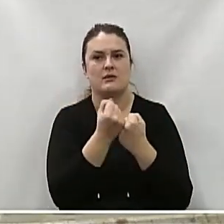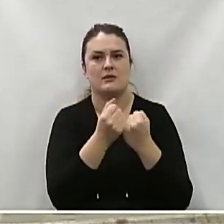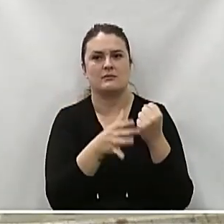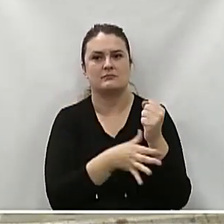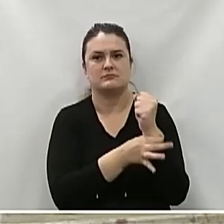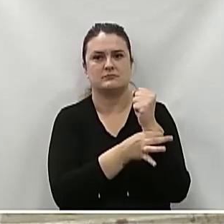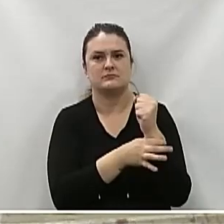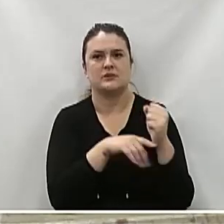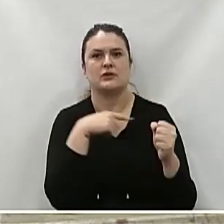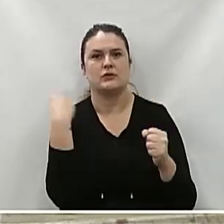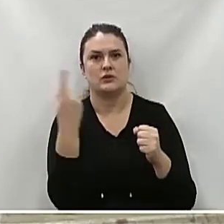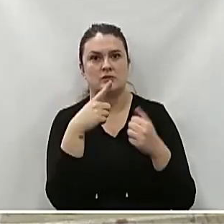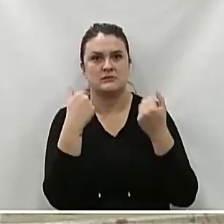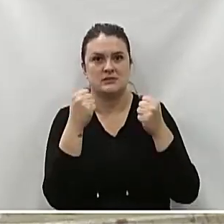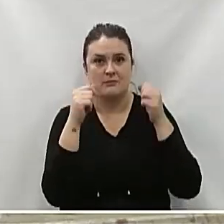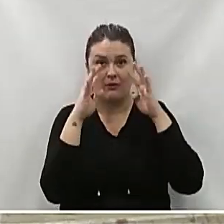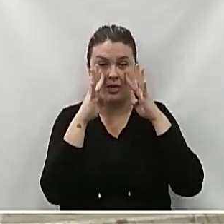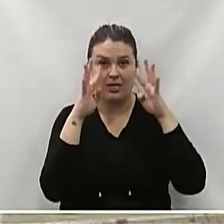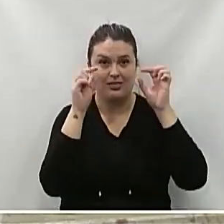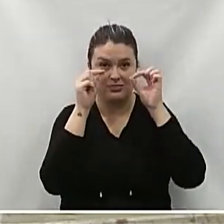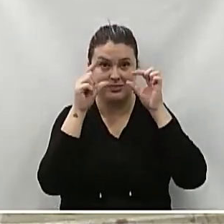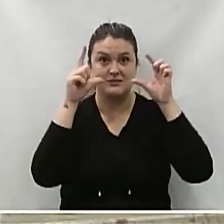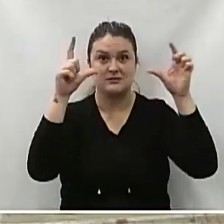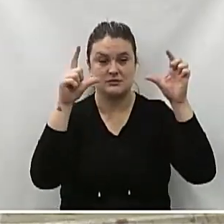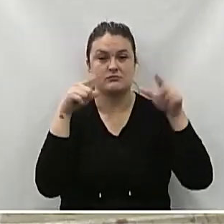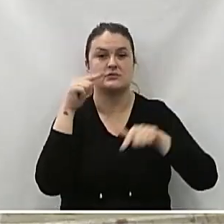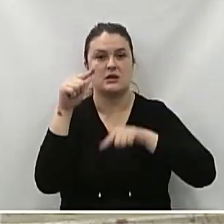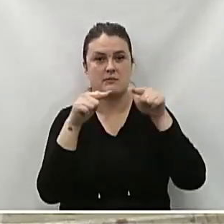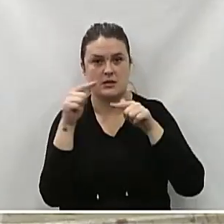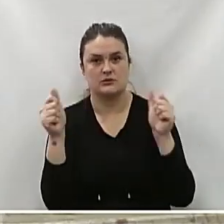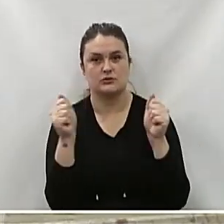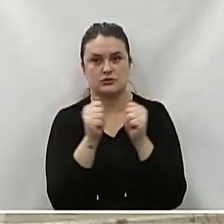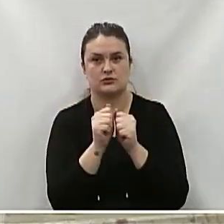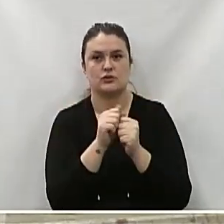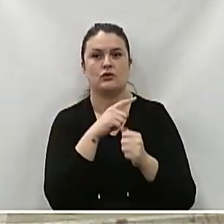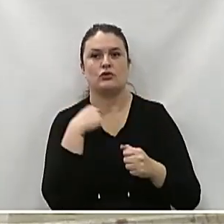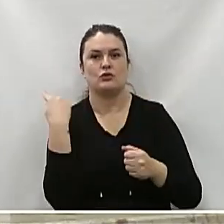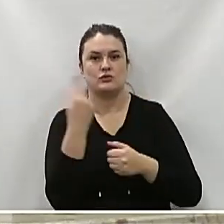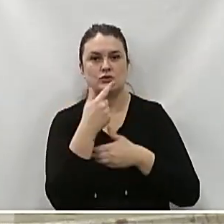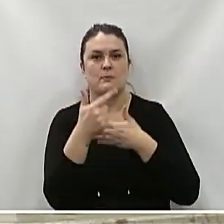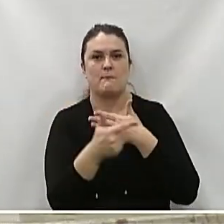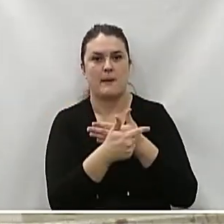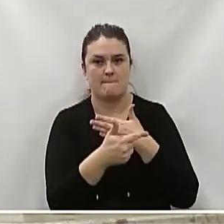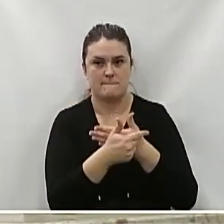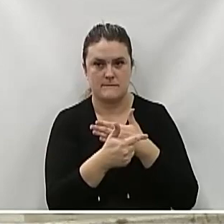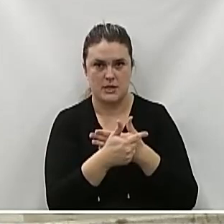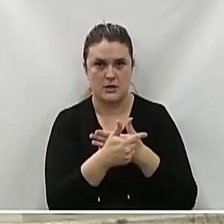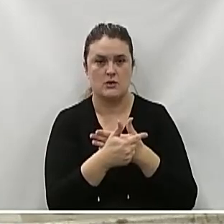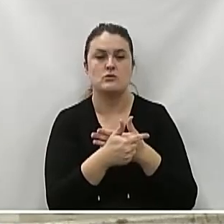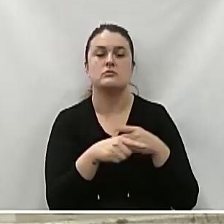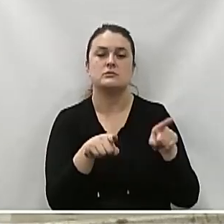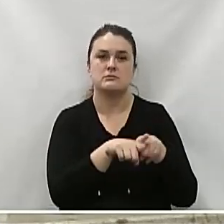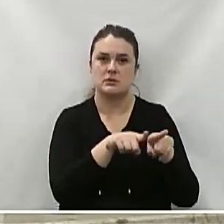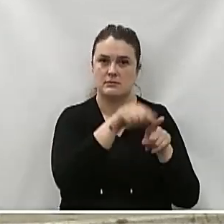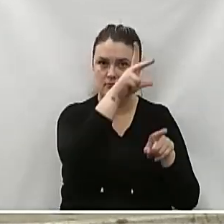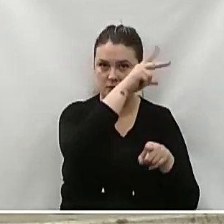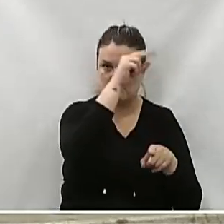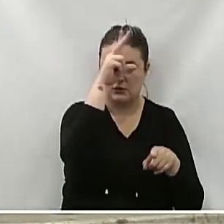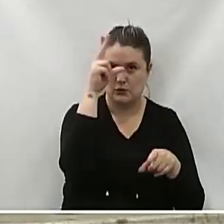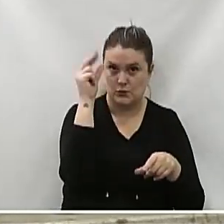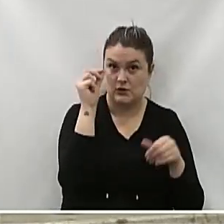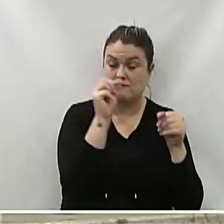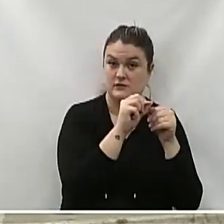da Vitória estado de olhos abertos trabalhando em conjunto nós fazendo nosso papel enquanto legisladores o Executivo implantando